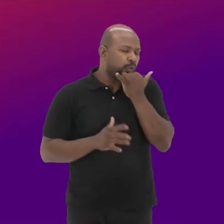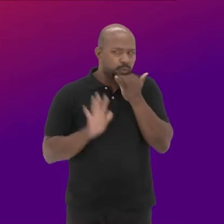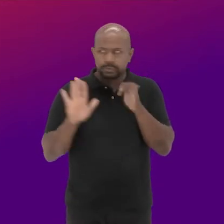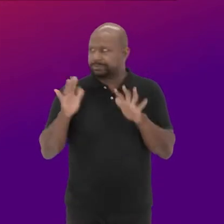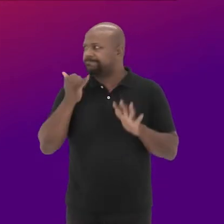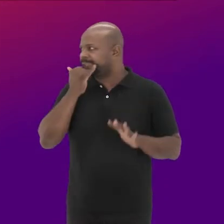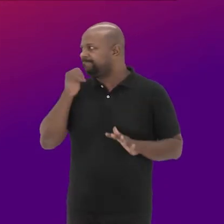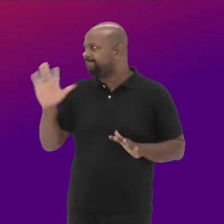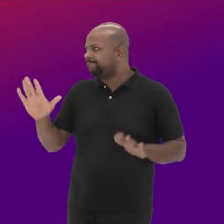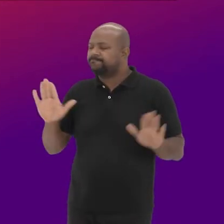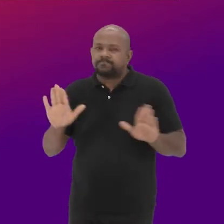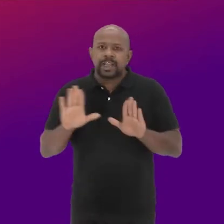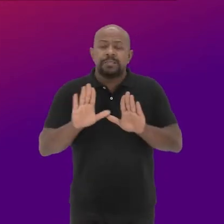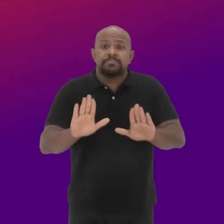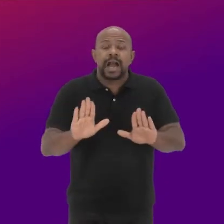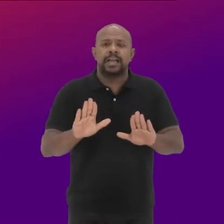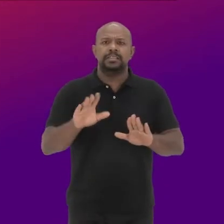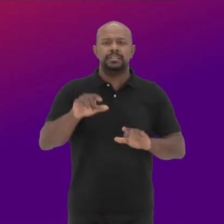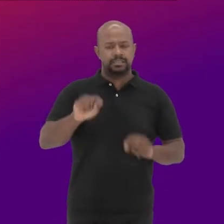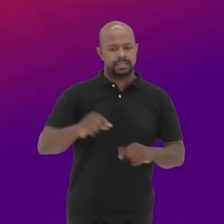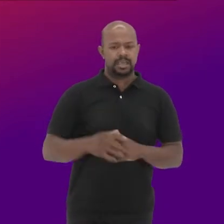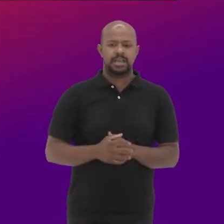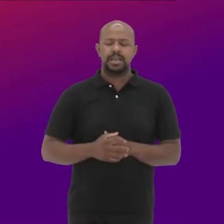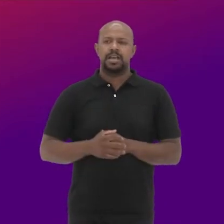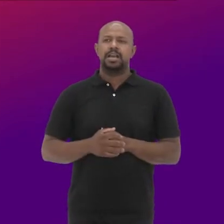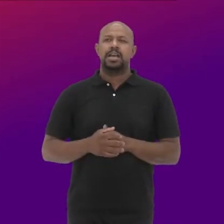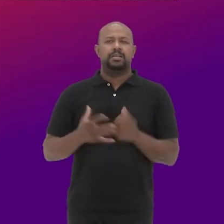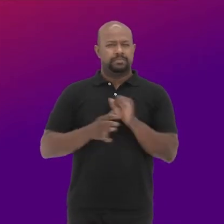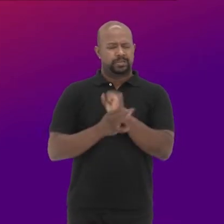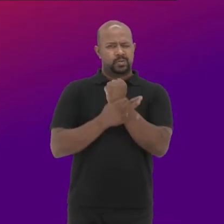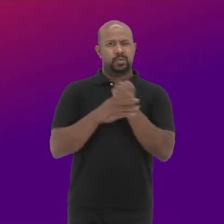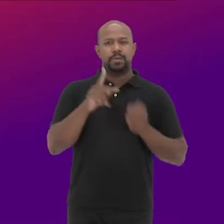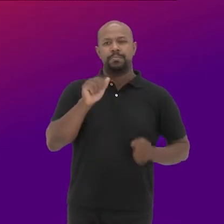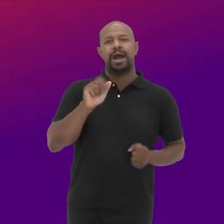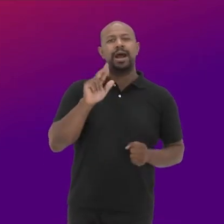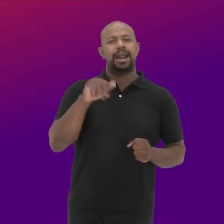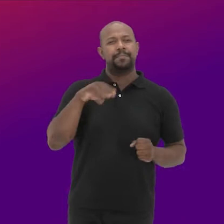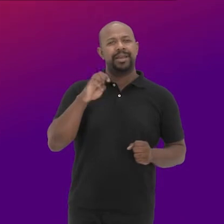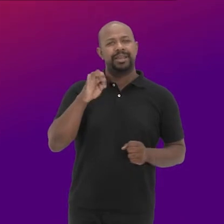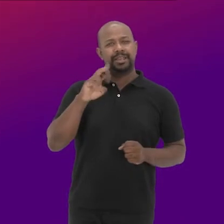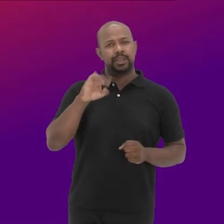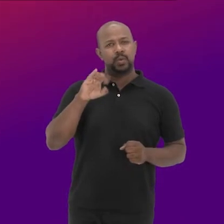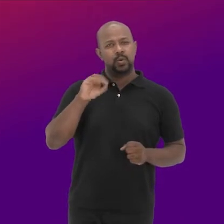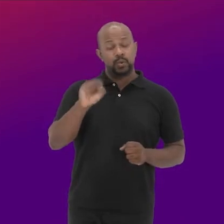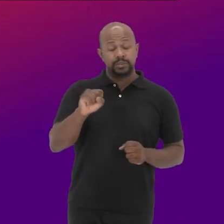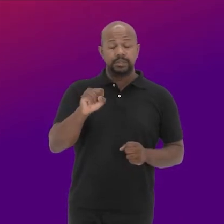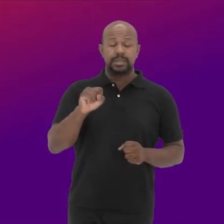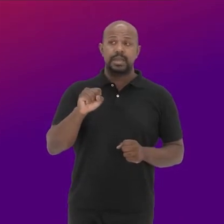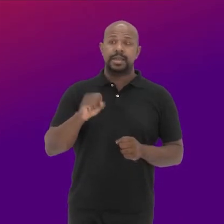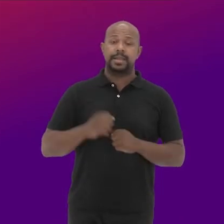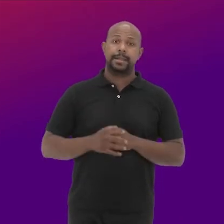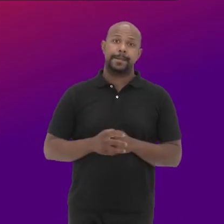Peço desculpas, mas no caso dos seguros paramétricos,